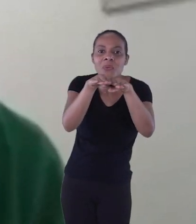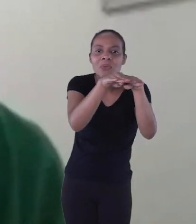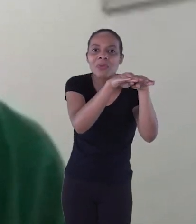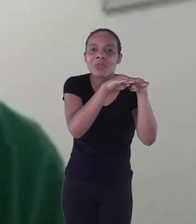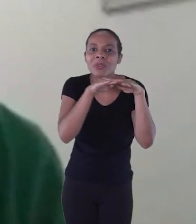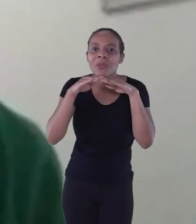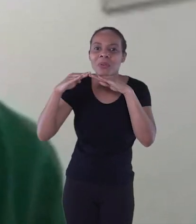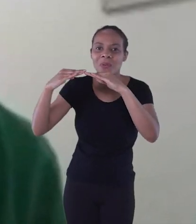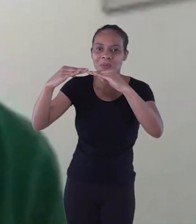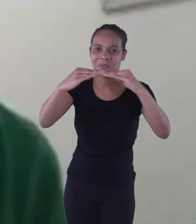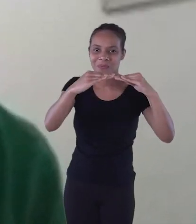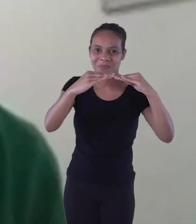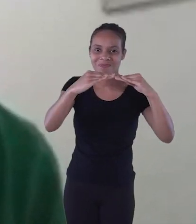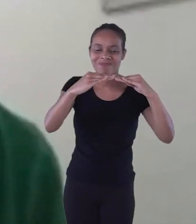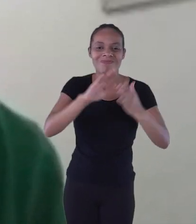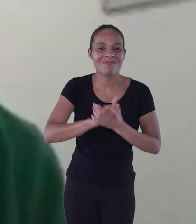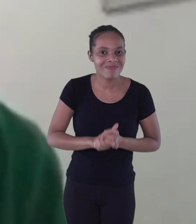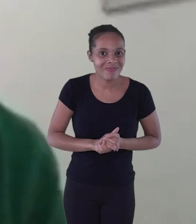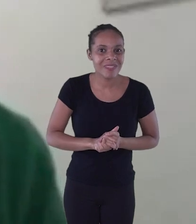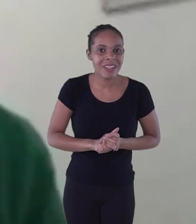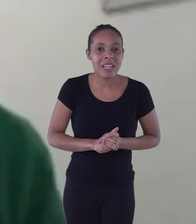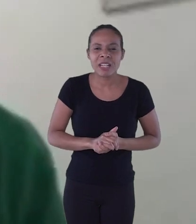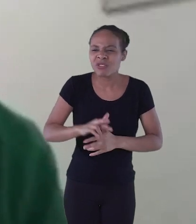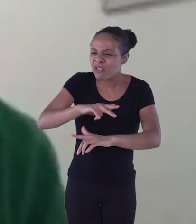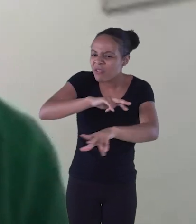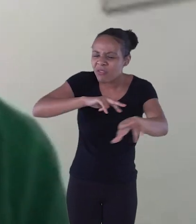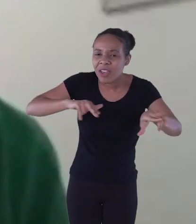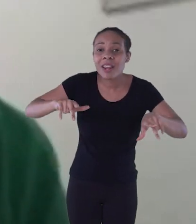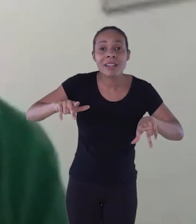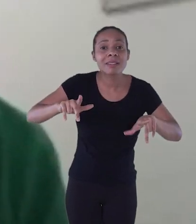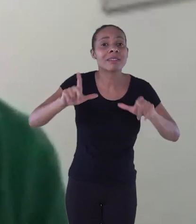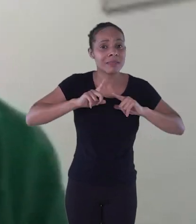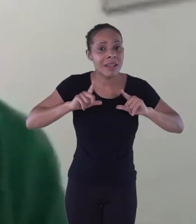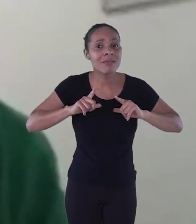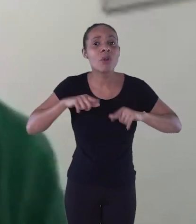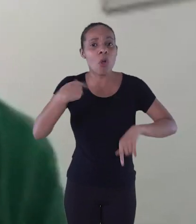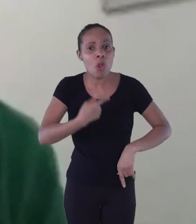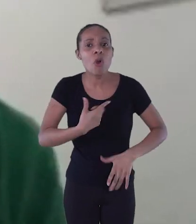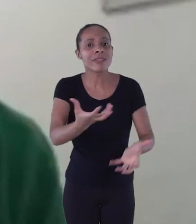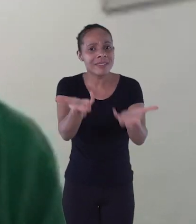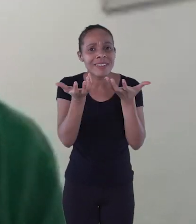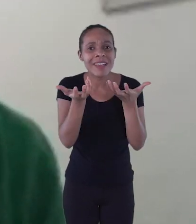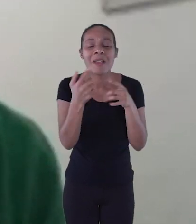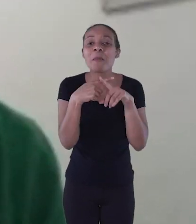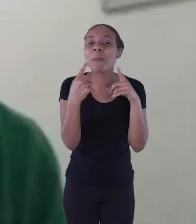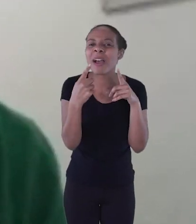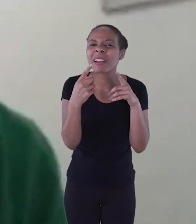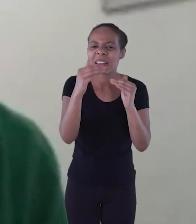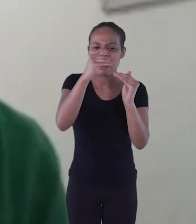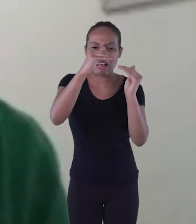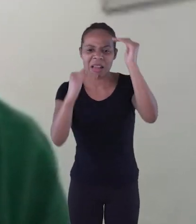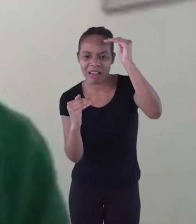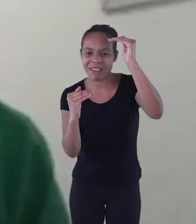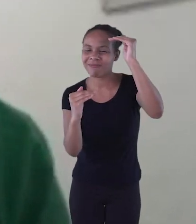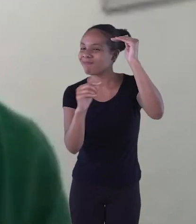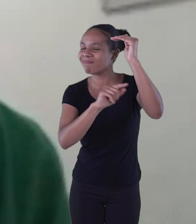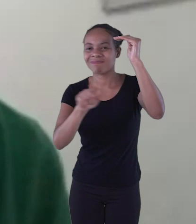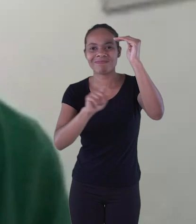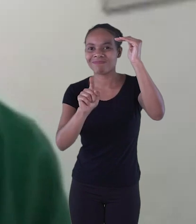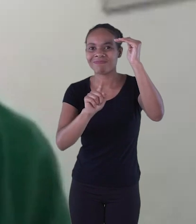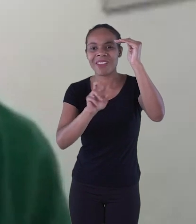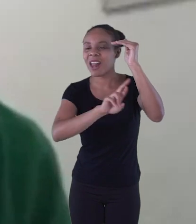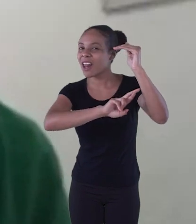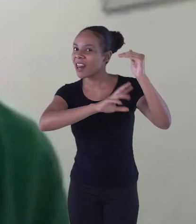desigualdade. Então, queremos um Brasil diferente, sim, mas não um Brasil desigual. E a gente celebra um pouco isso com esse